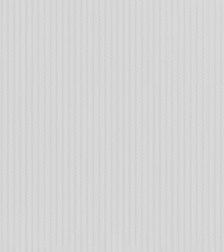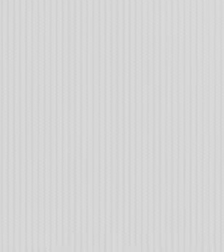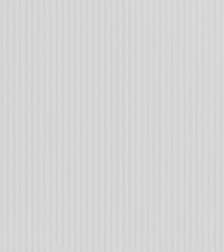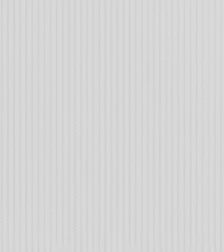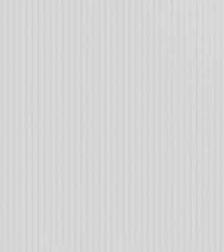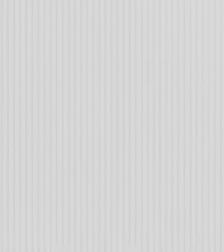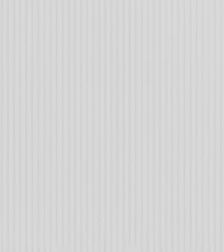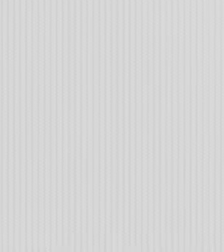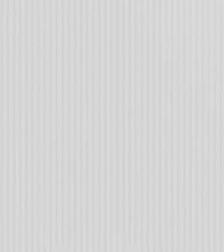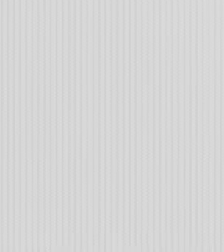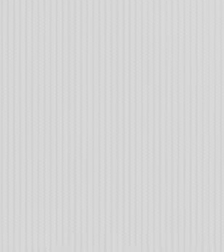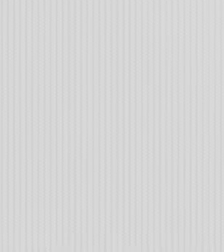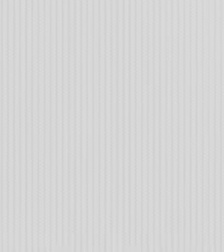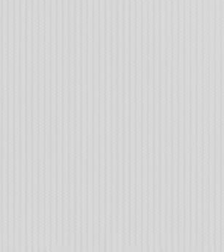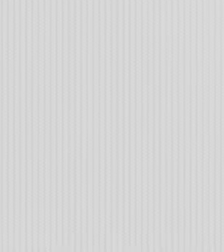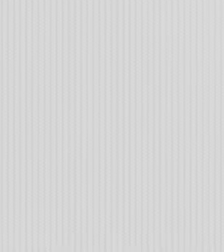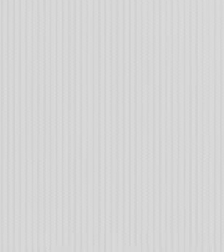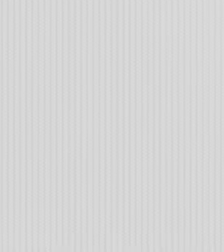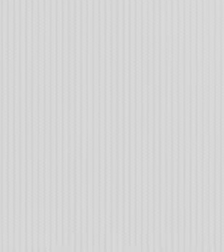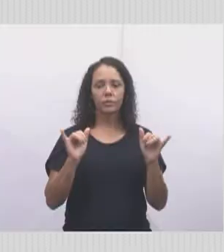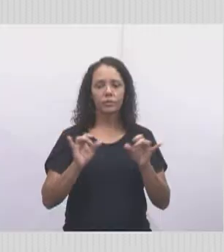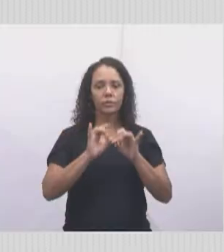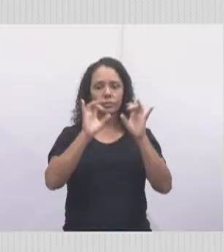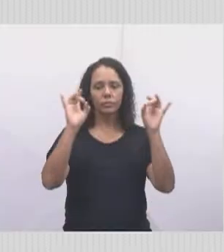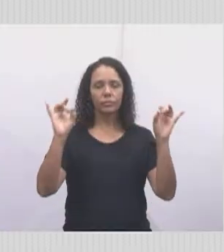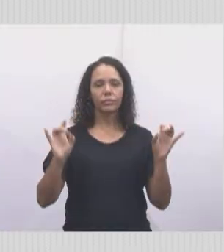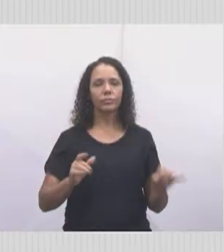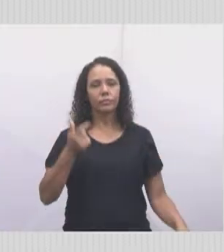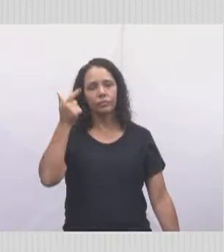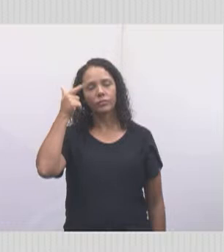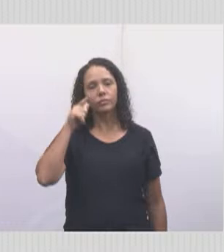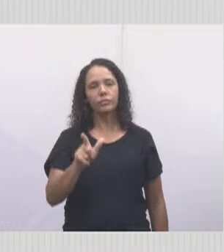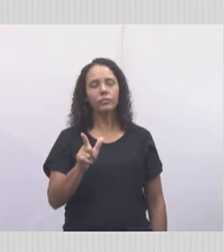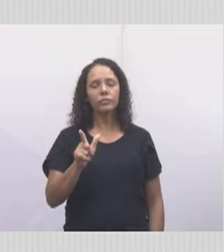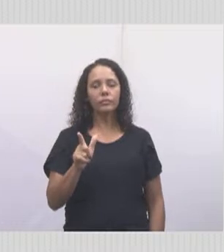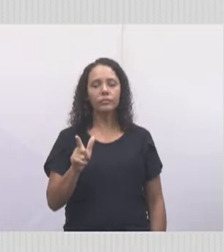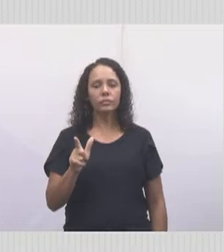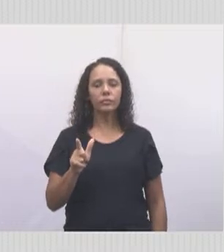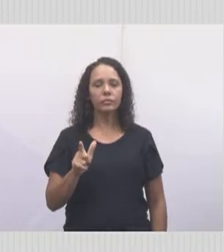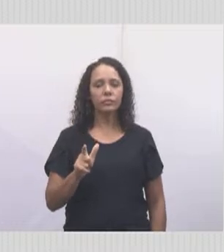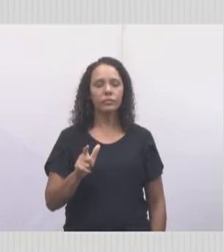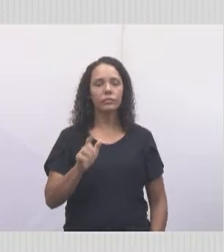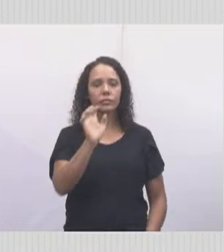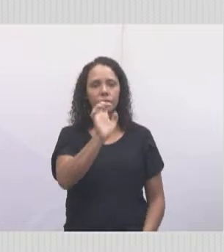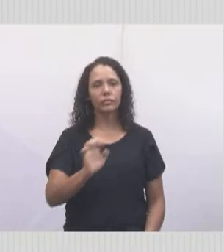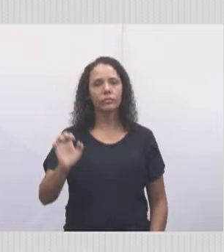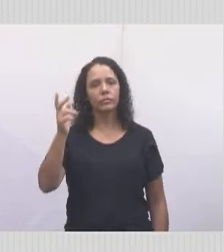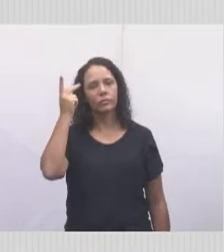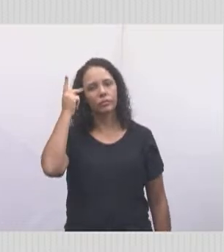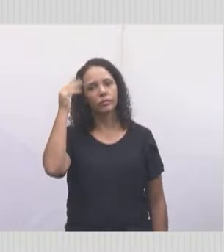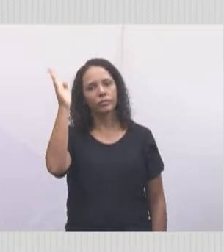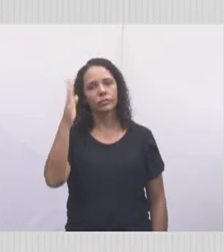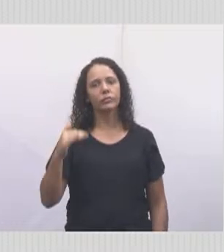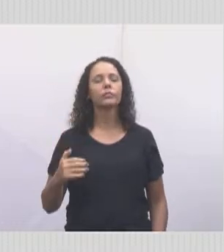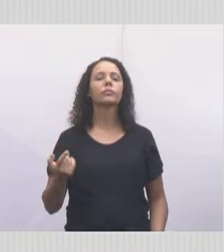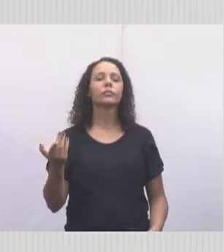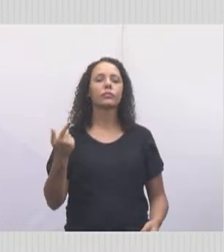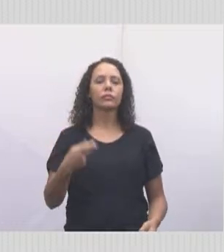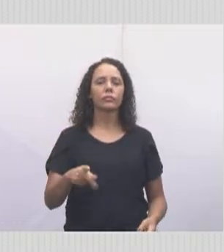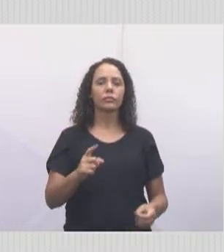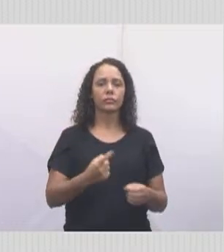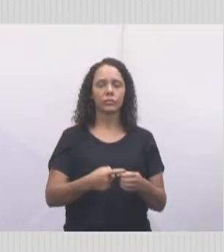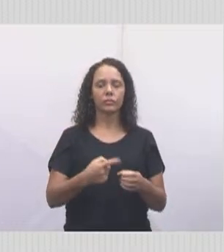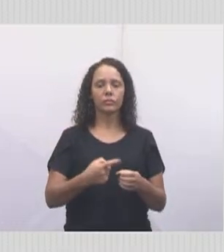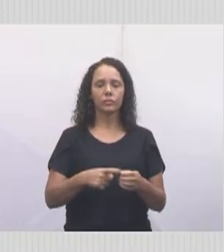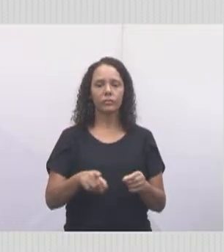Segue aí as principais informações aí sobre esse grande benefício, a grande conquista aí para o estado de São Paulo, Brasil e também aqui para Jacareí.